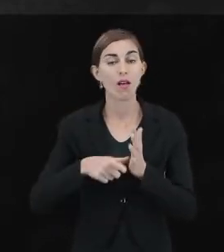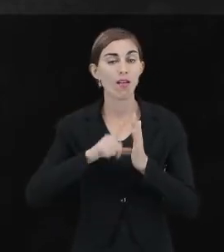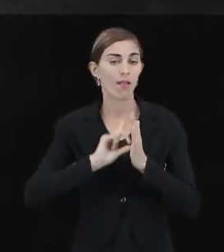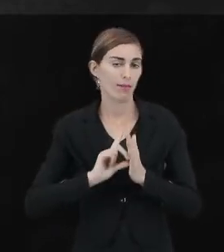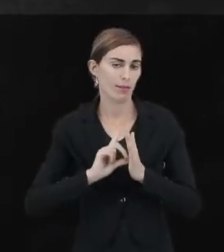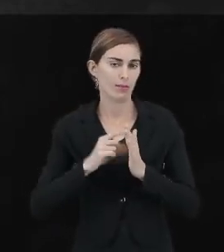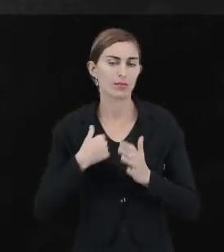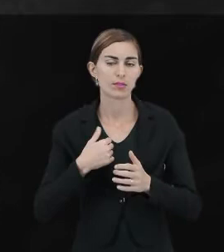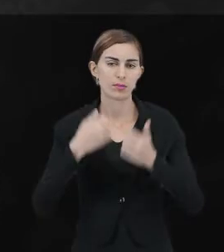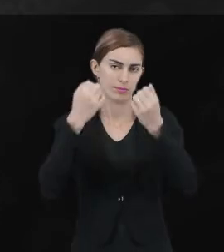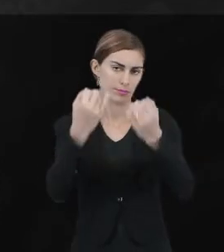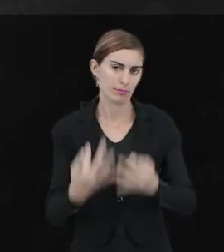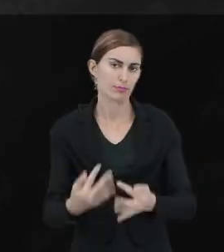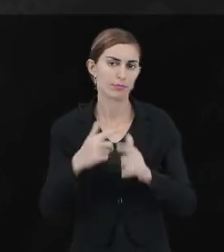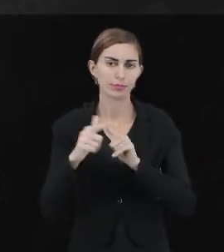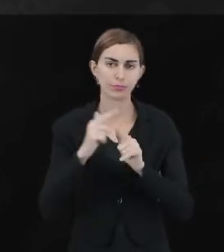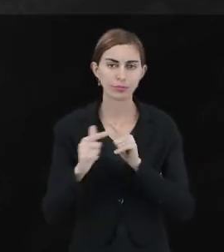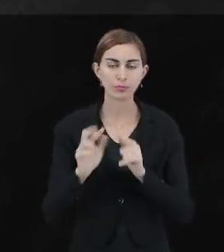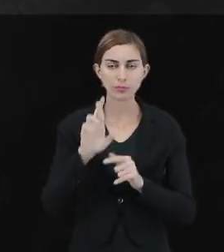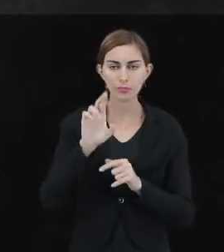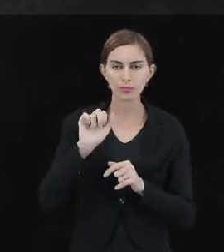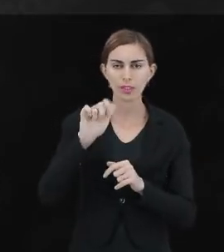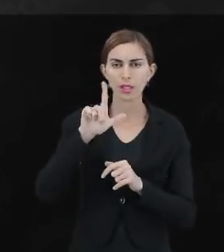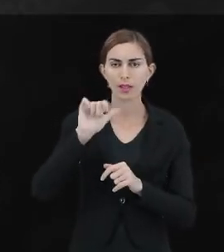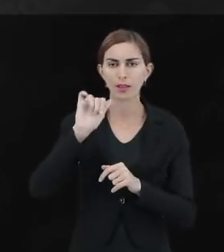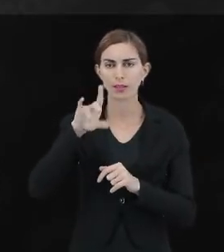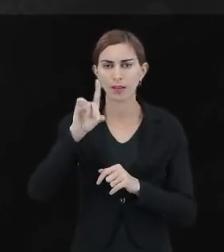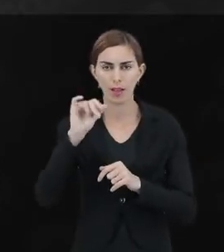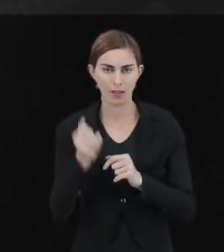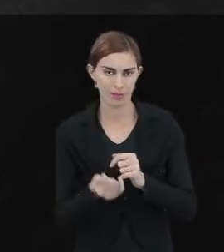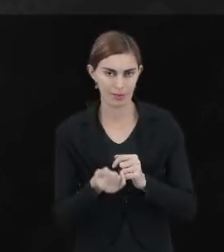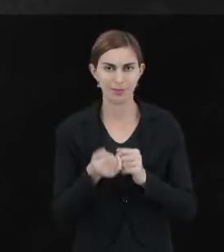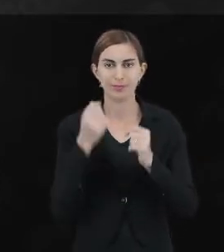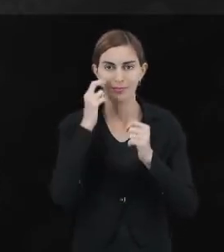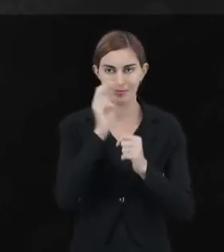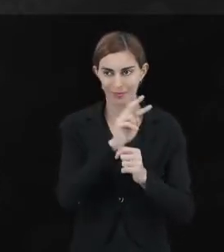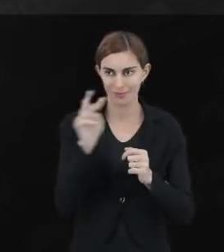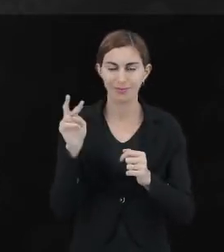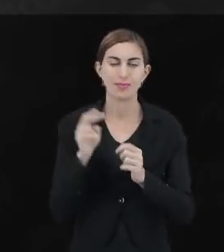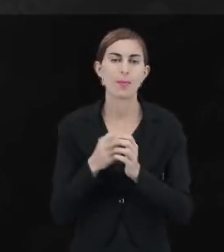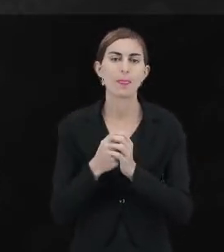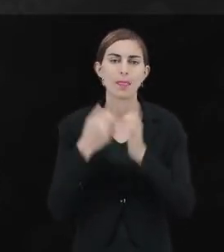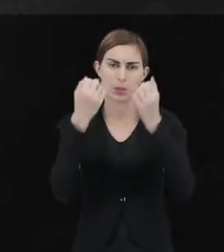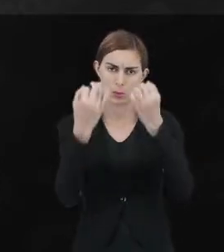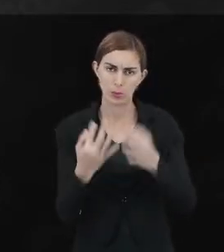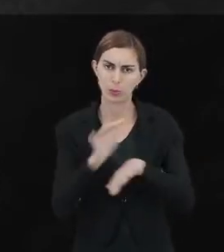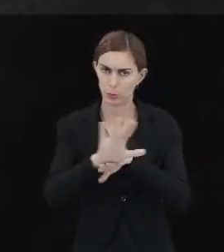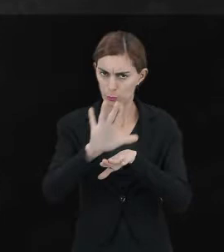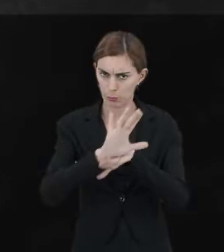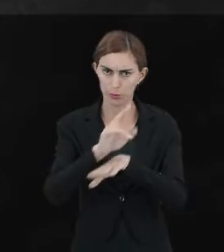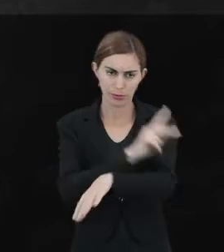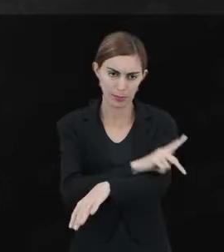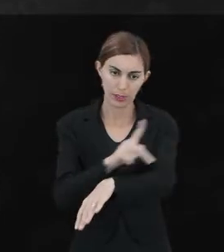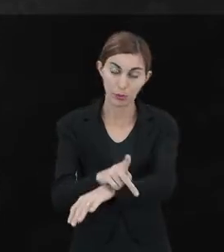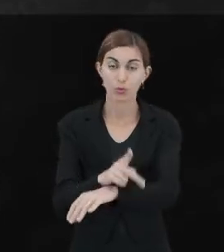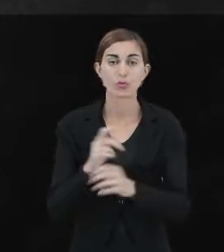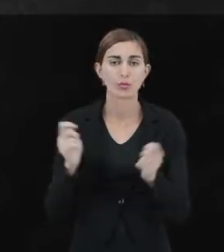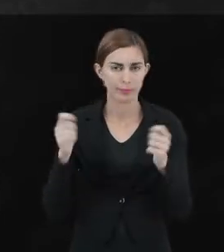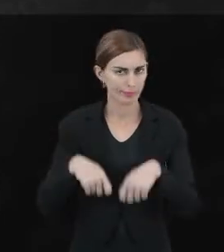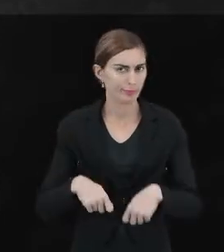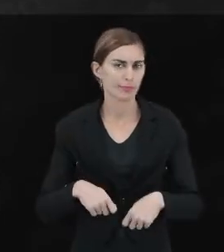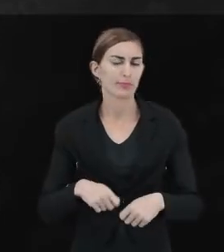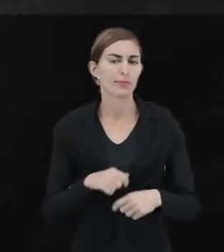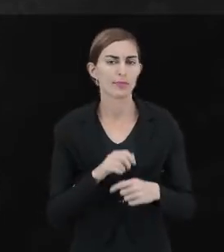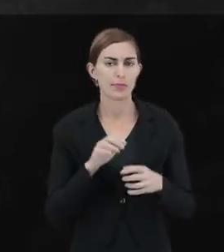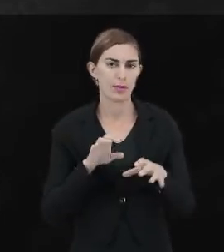Antes, eu gostaria de apresentar o problema que temos na realidade, ou seja, gostaria de contextualizar um pouquinho. O curso de Pedagogia